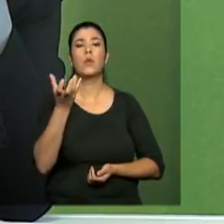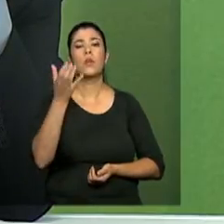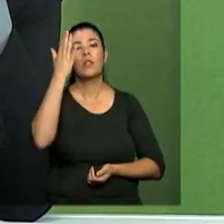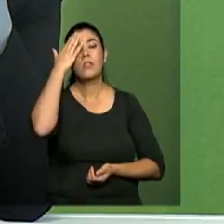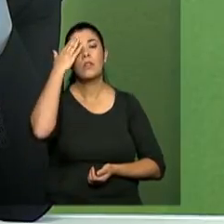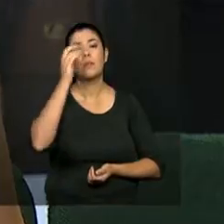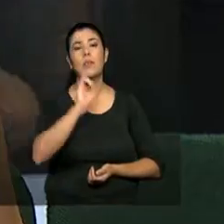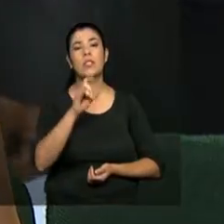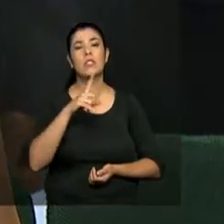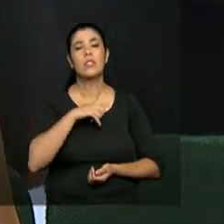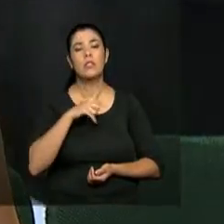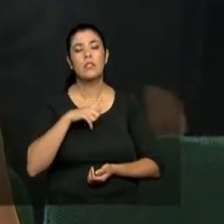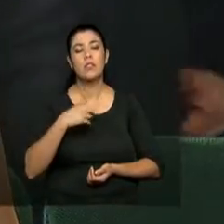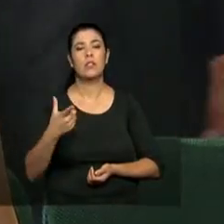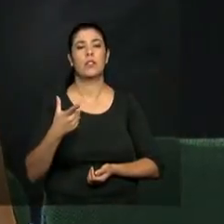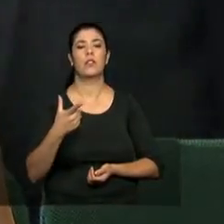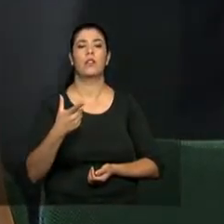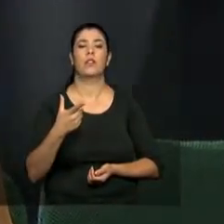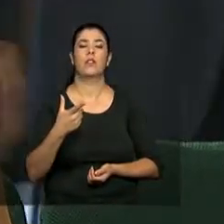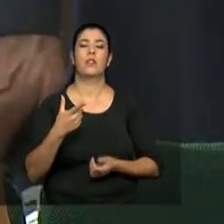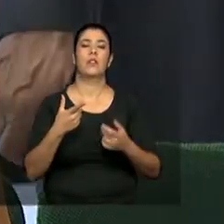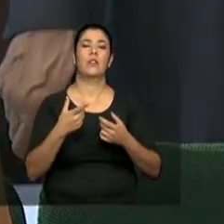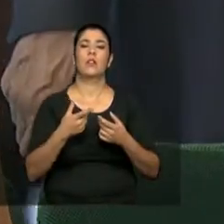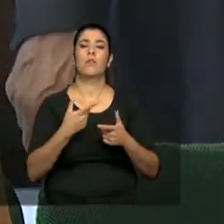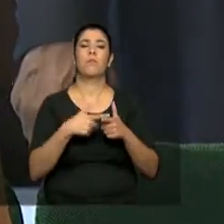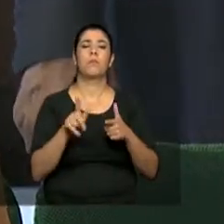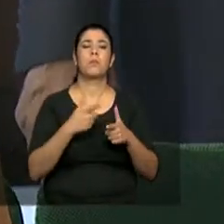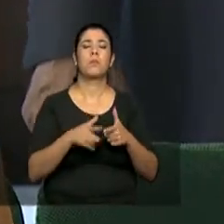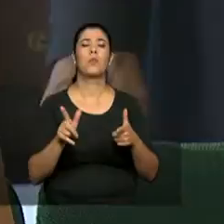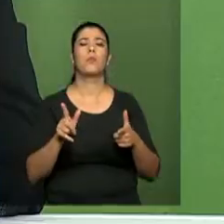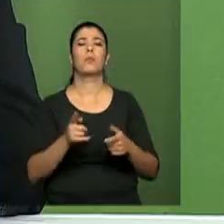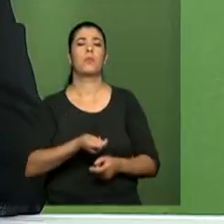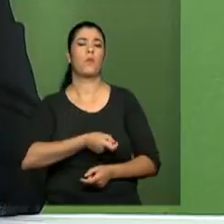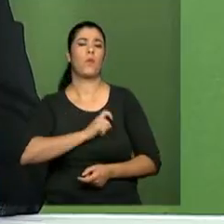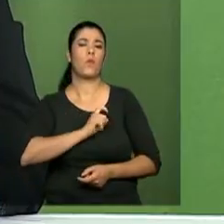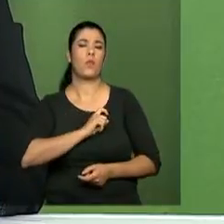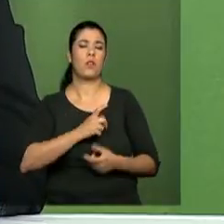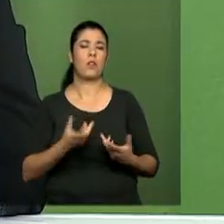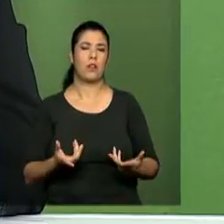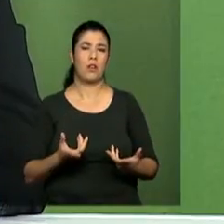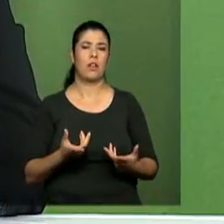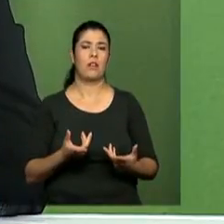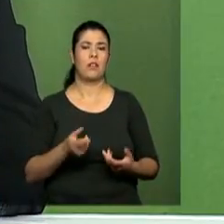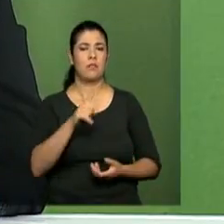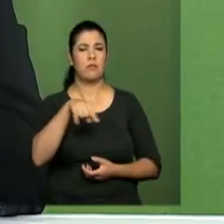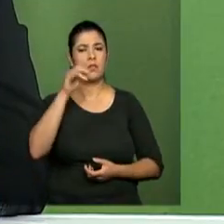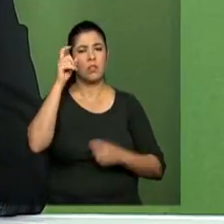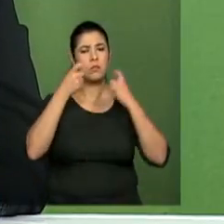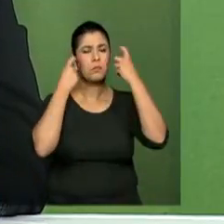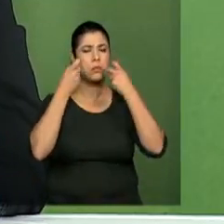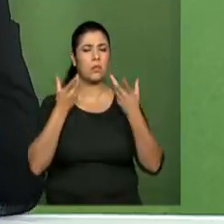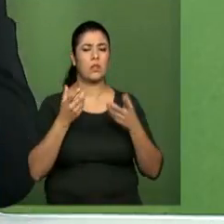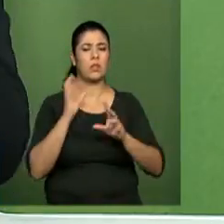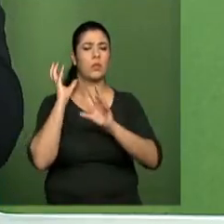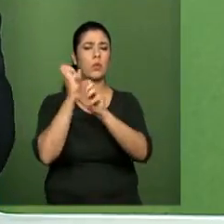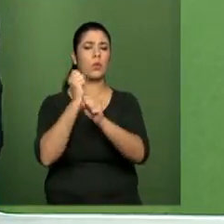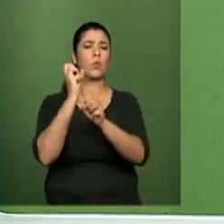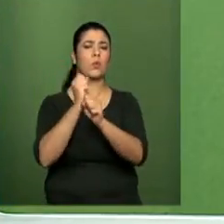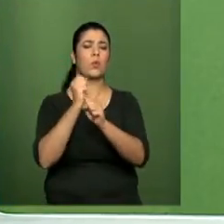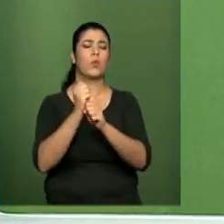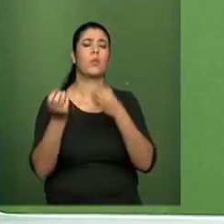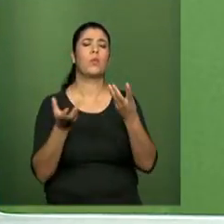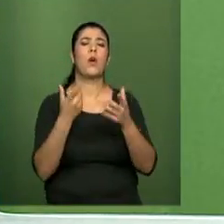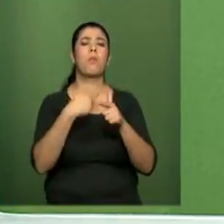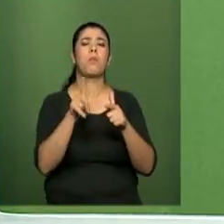se vai ter um impacto fiscal se tem quando vai ser a tua só se preocupa com o impacto fiscal faz a conta de uma